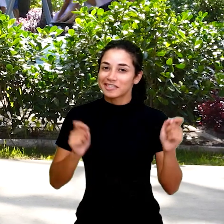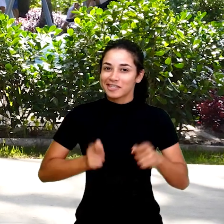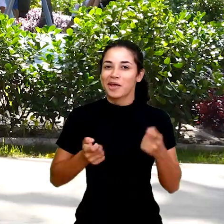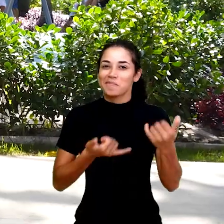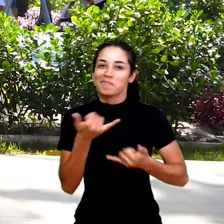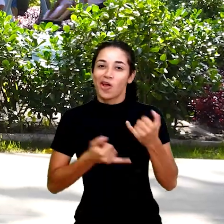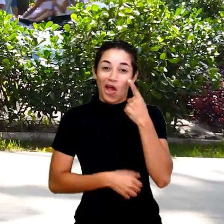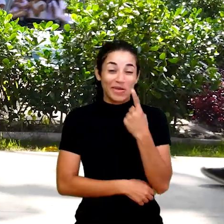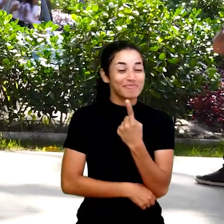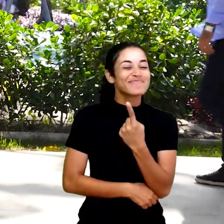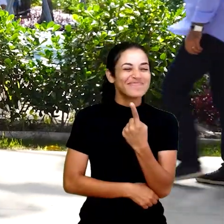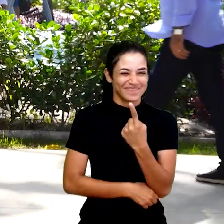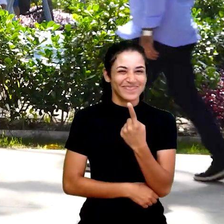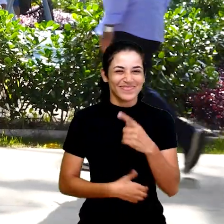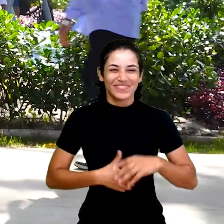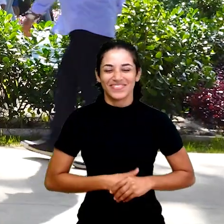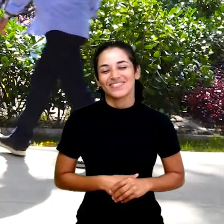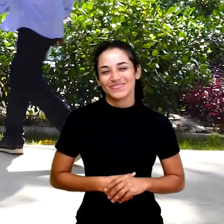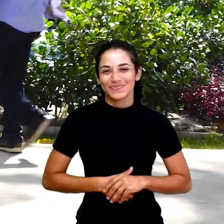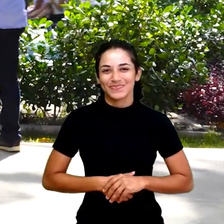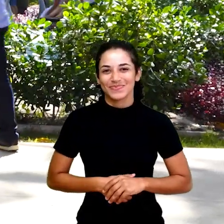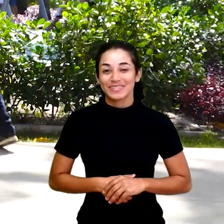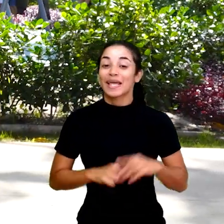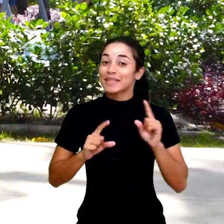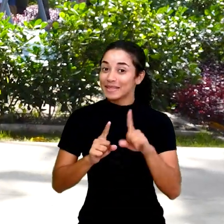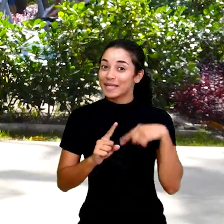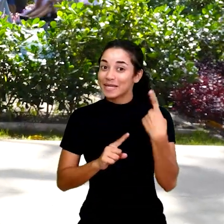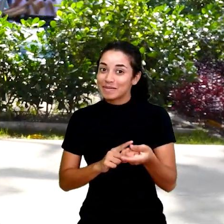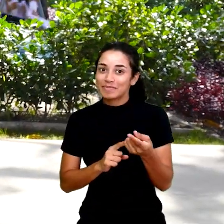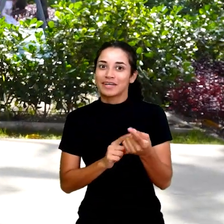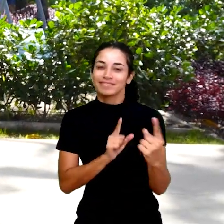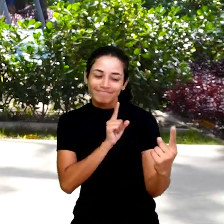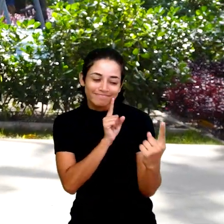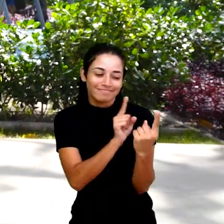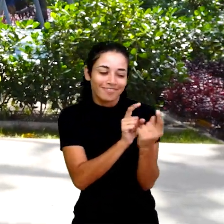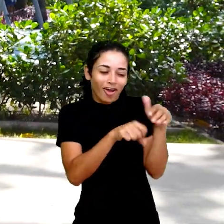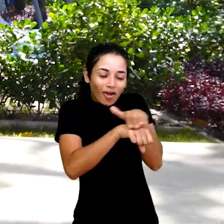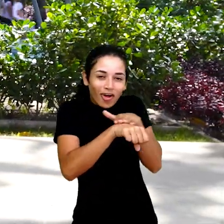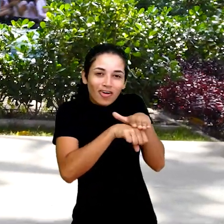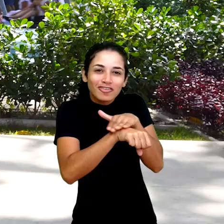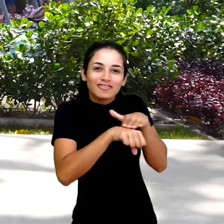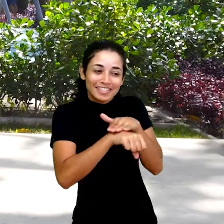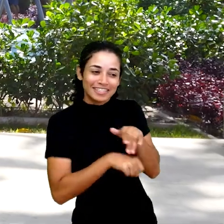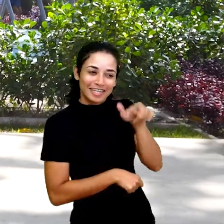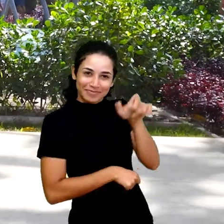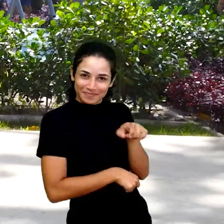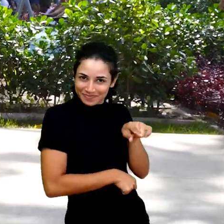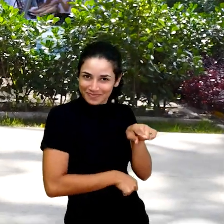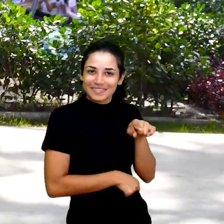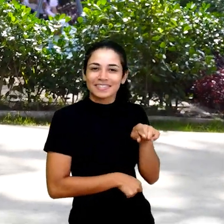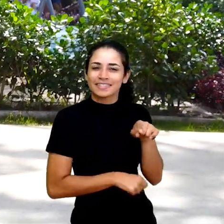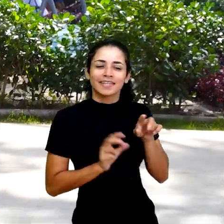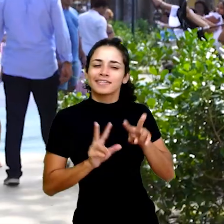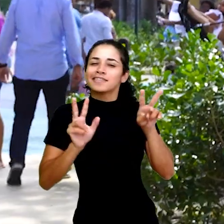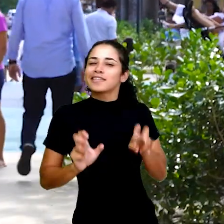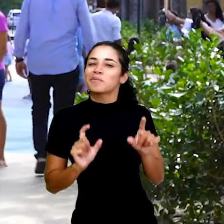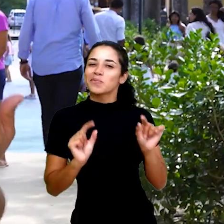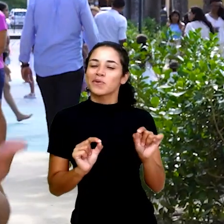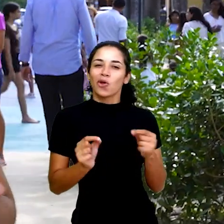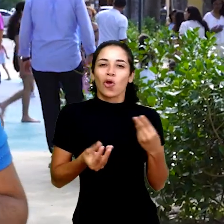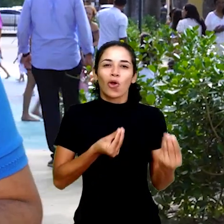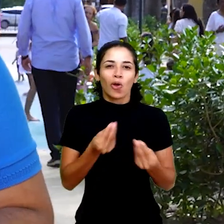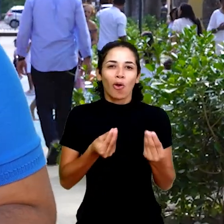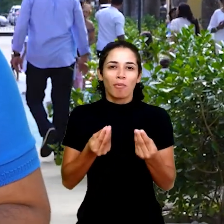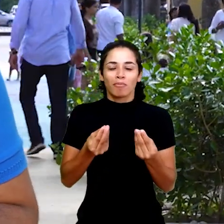Que tal brincar de batatinha frita 1, 2, 3? Depois da brincadeira, você pode conversar com a criança